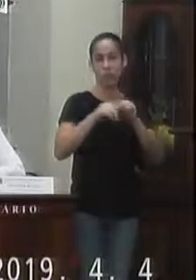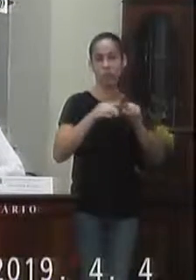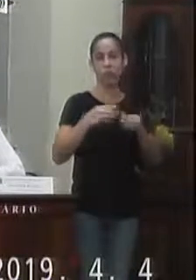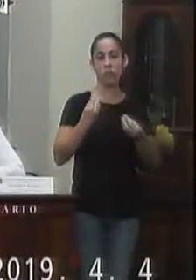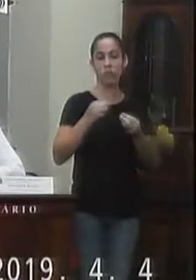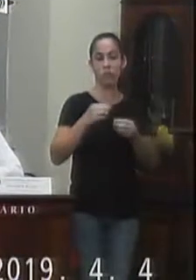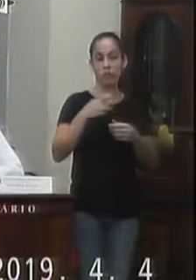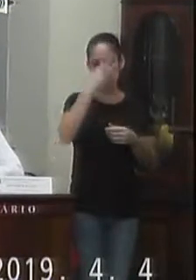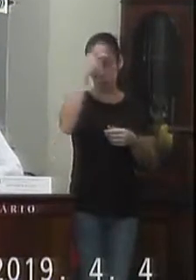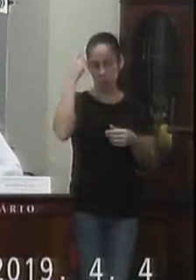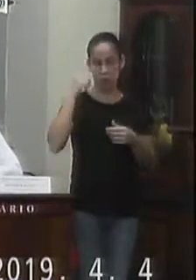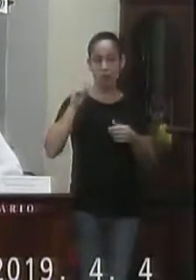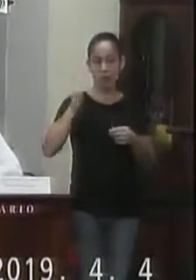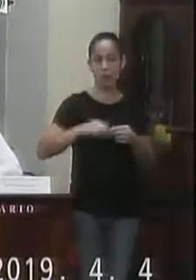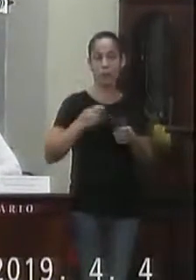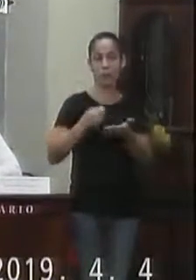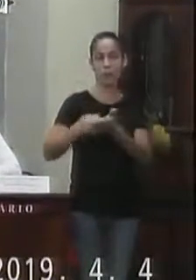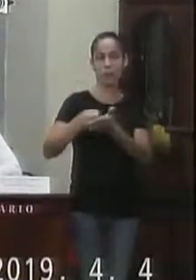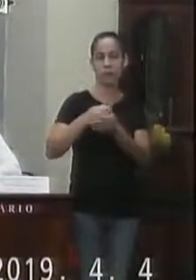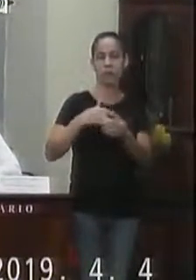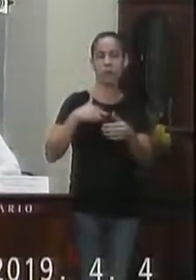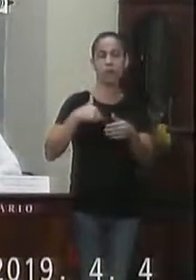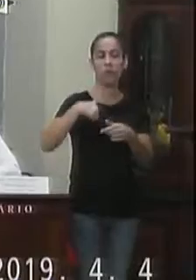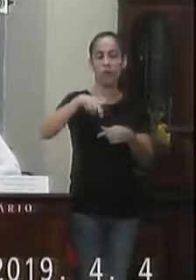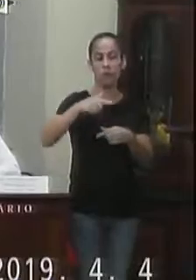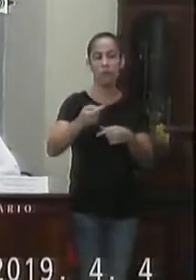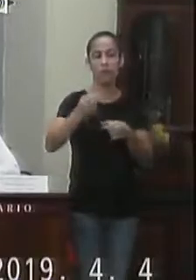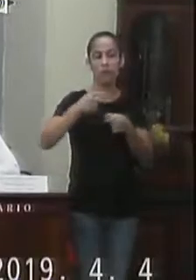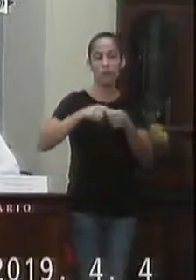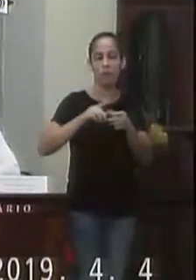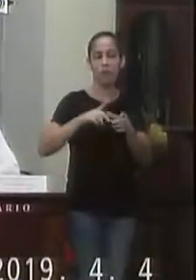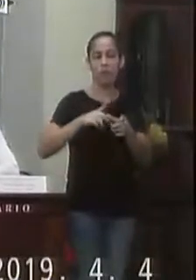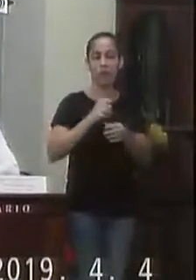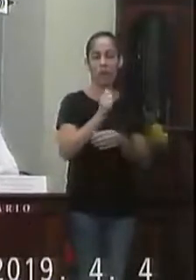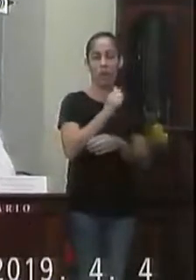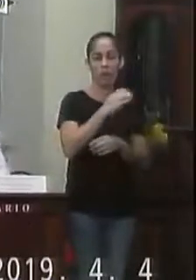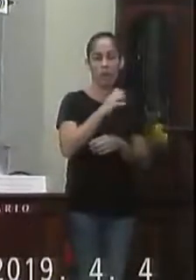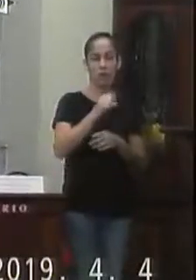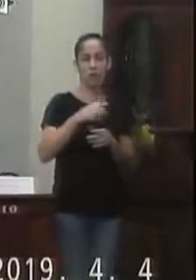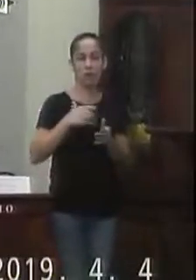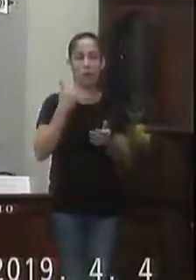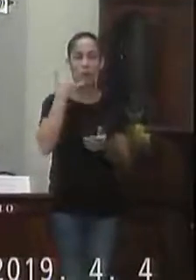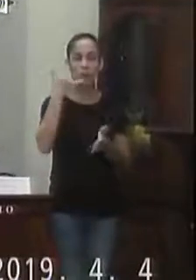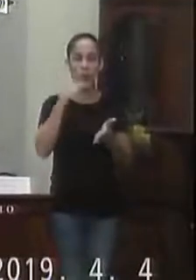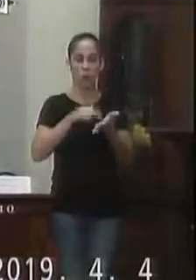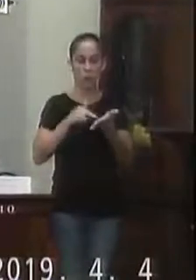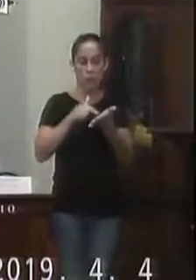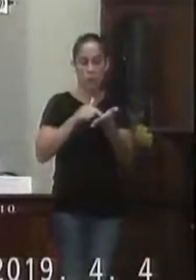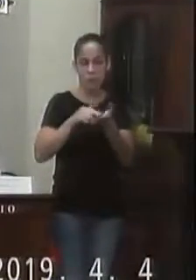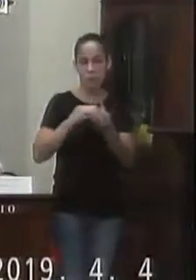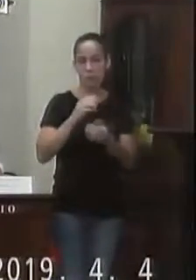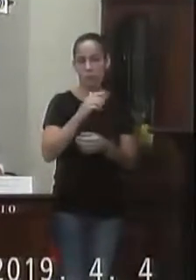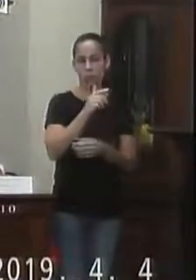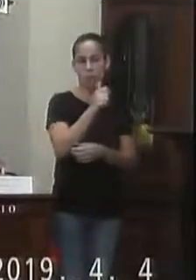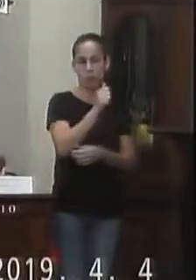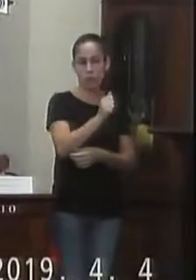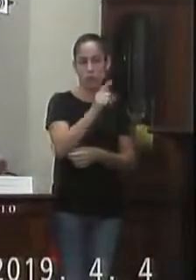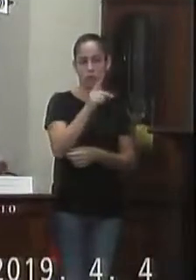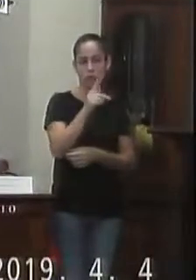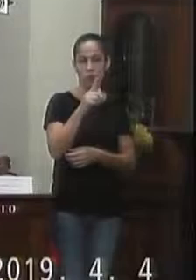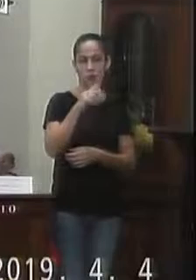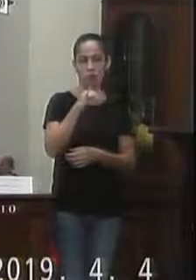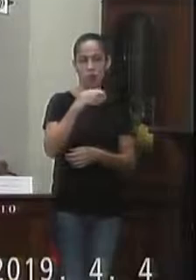transporte remunerado privado individual de passageiros, realizados a partir do acesso a aplicativos ou outras plataformas de comunicação. A regulamentação da matéria é